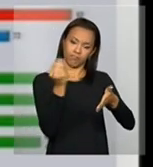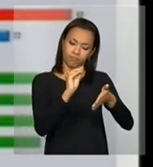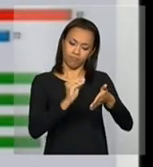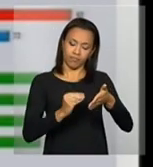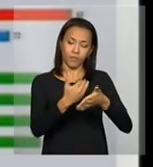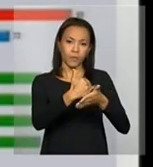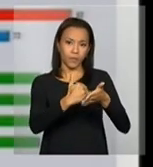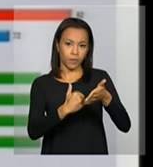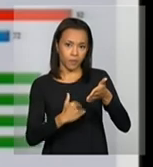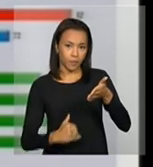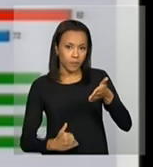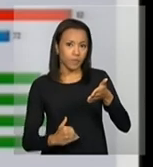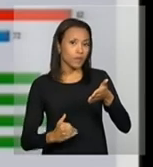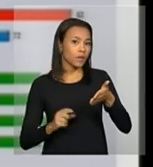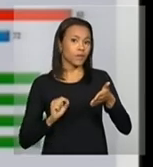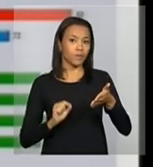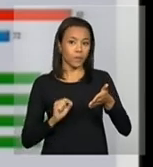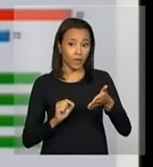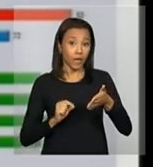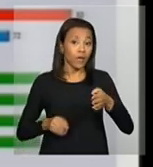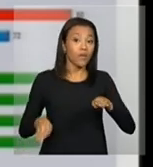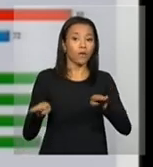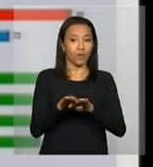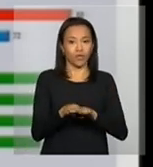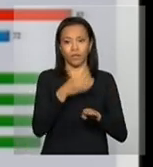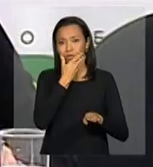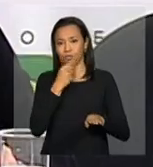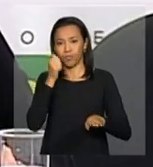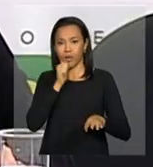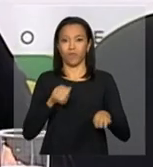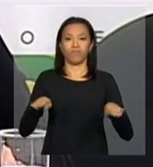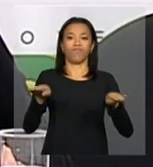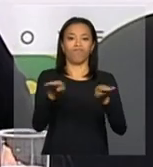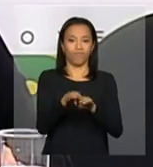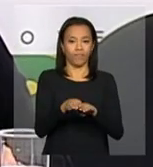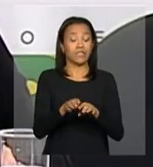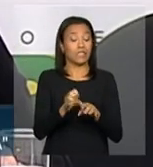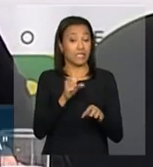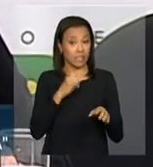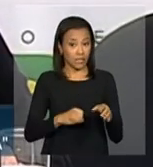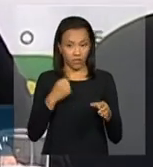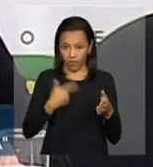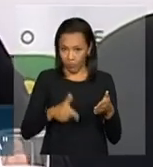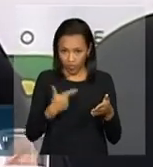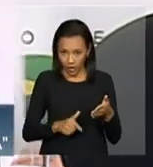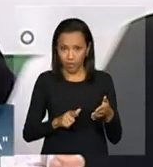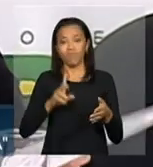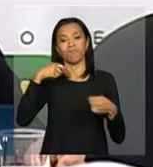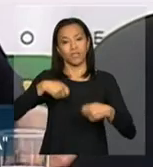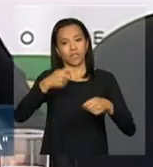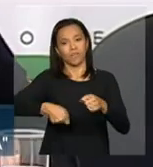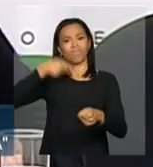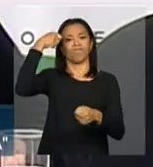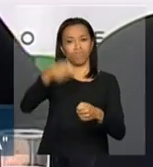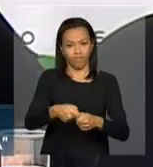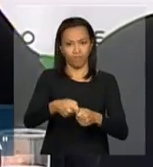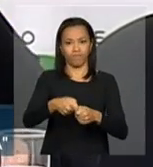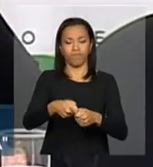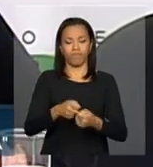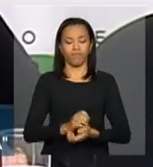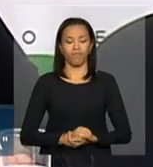uma situação de igualdade, como, se não tiverem, devem ser punidos.